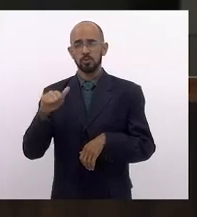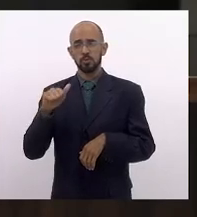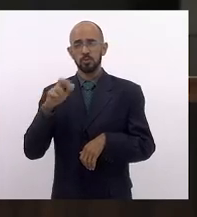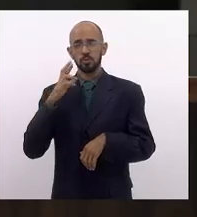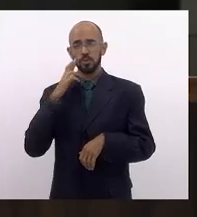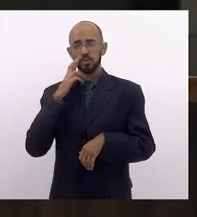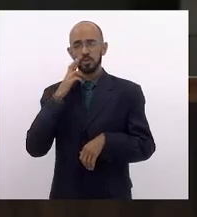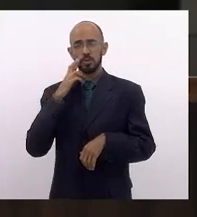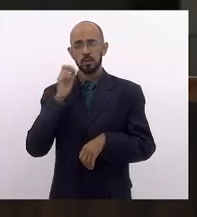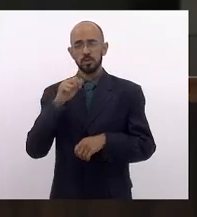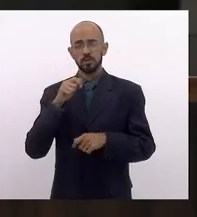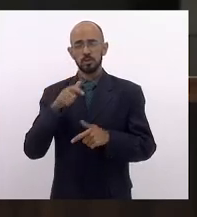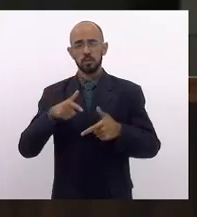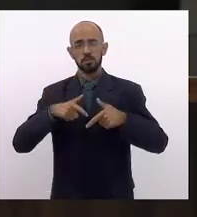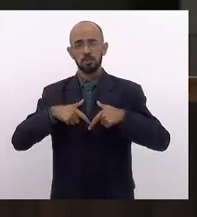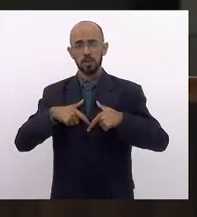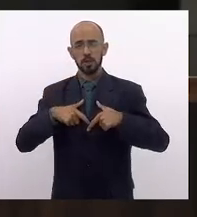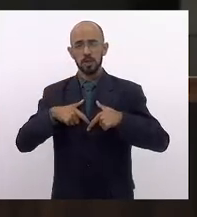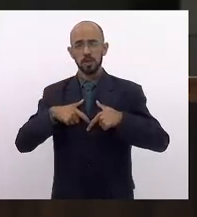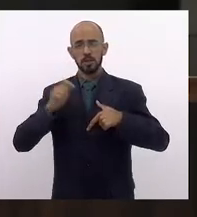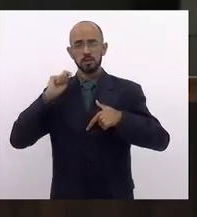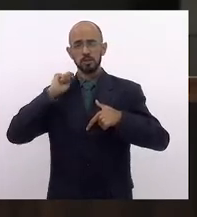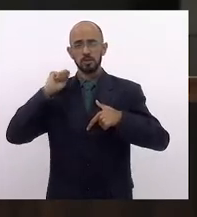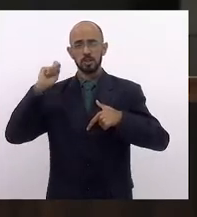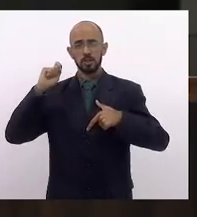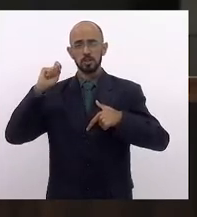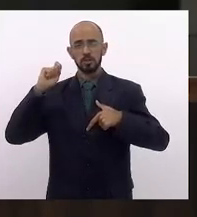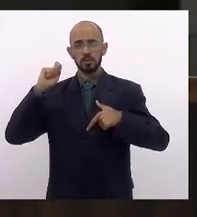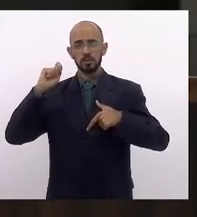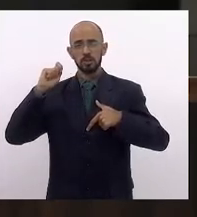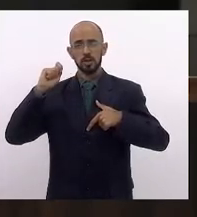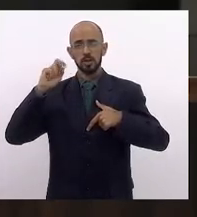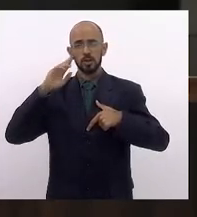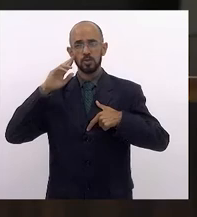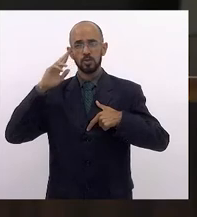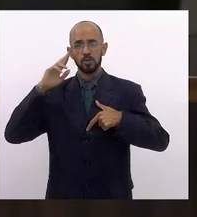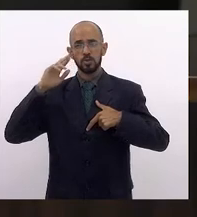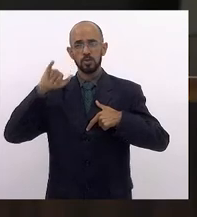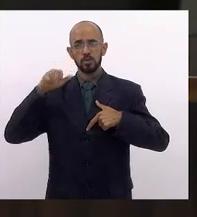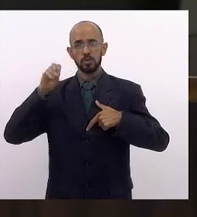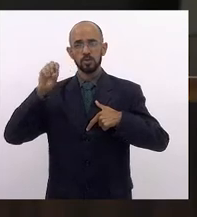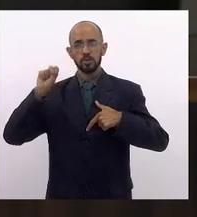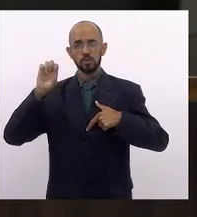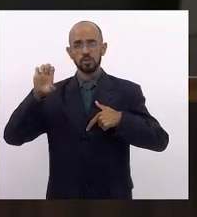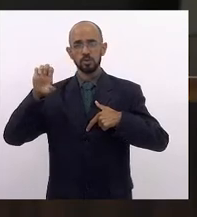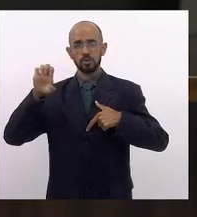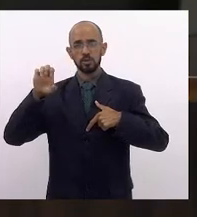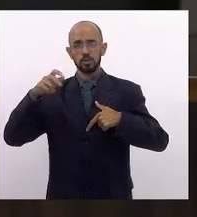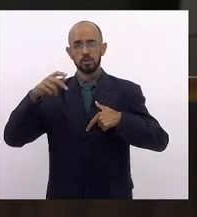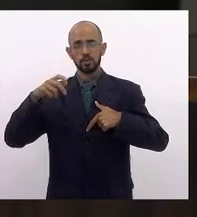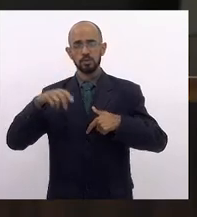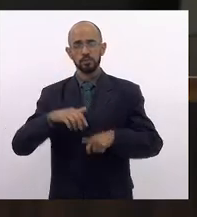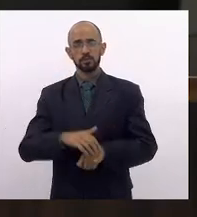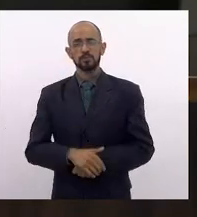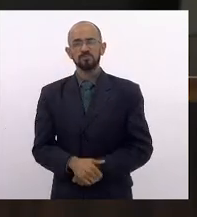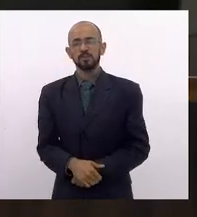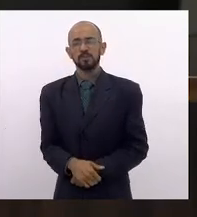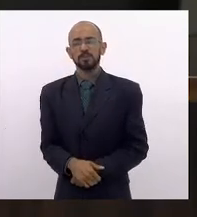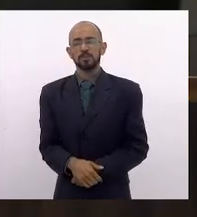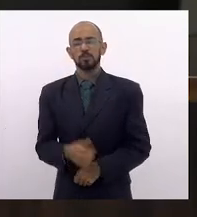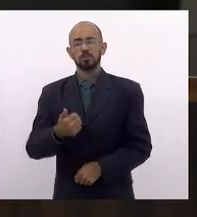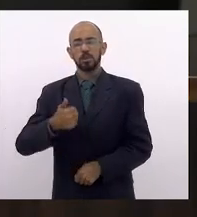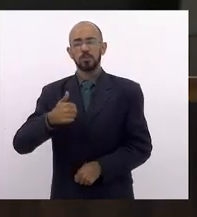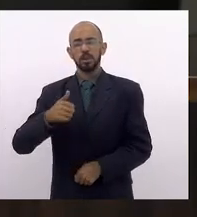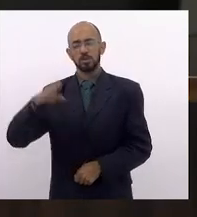Reis consegue medalha Tiradentes e respectivo diploma excelente do senhor a Josi passou me diz Rodrigues 1º